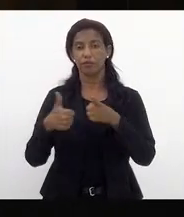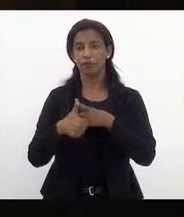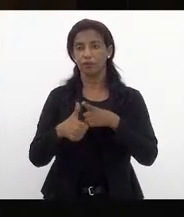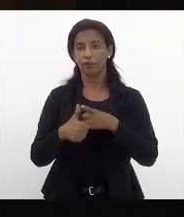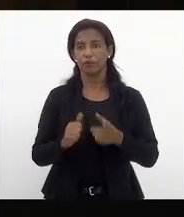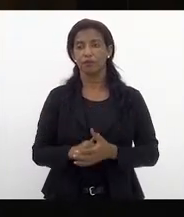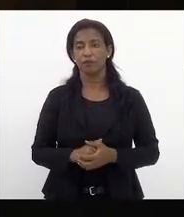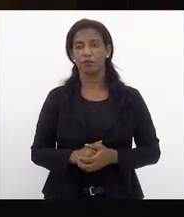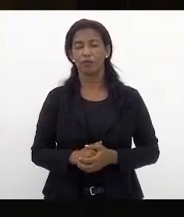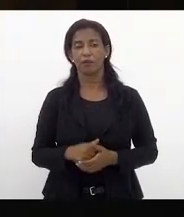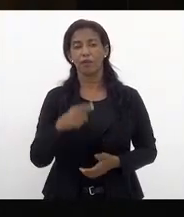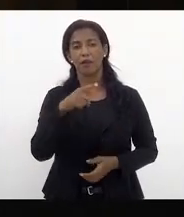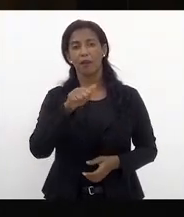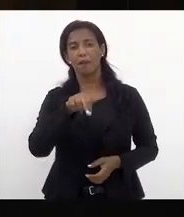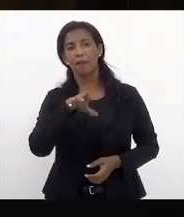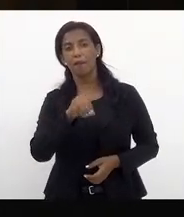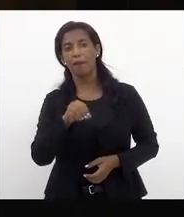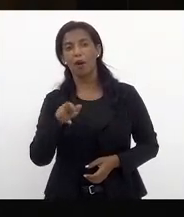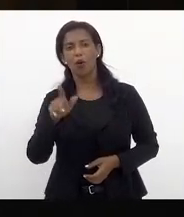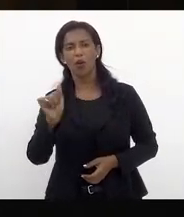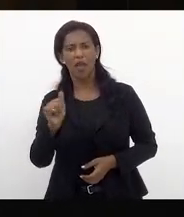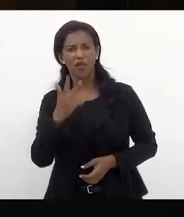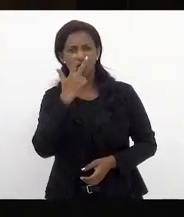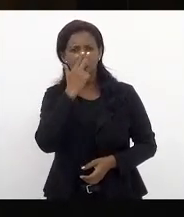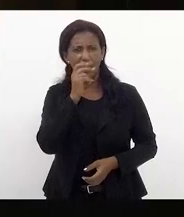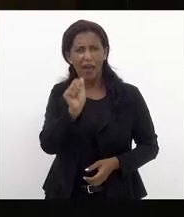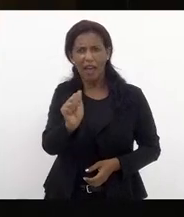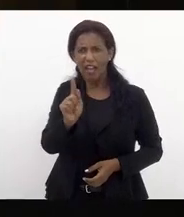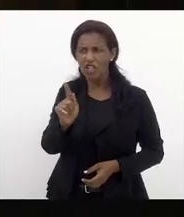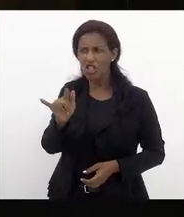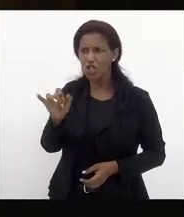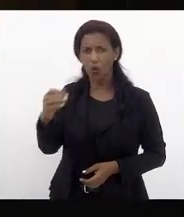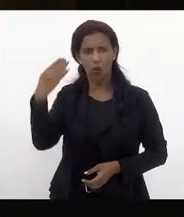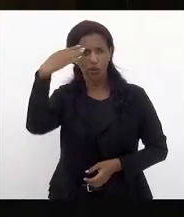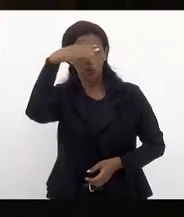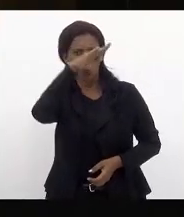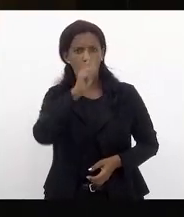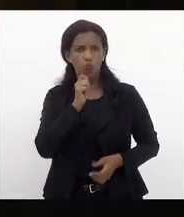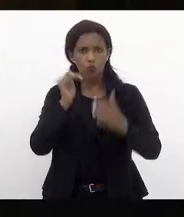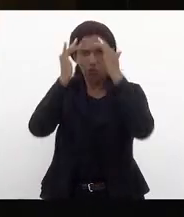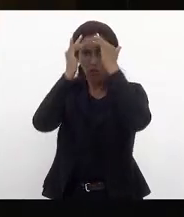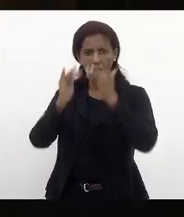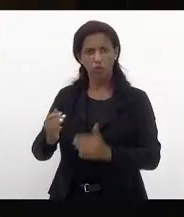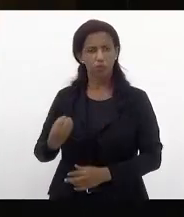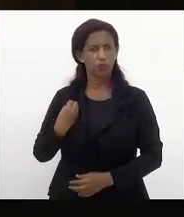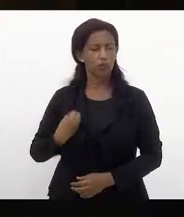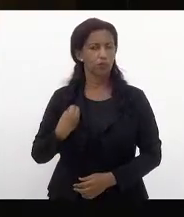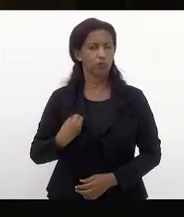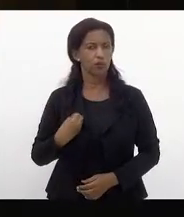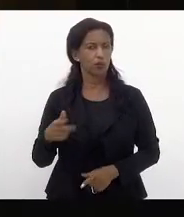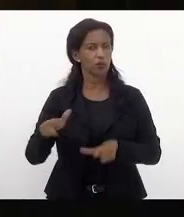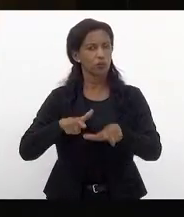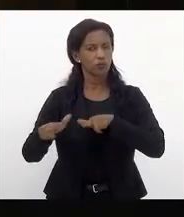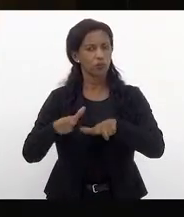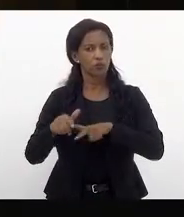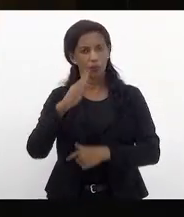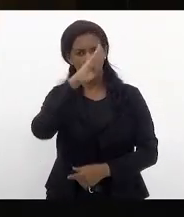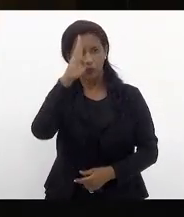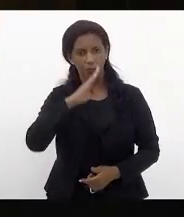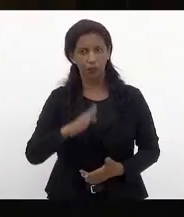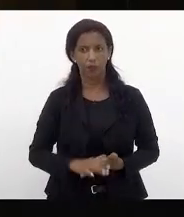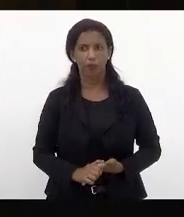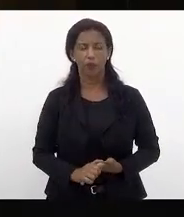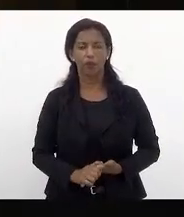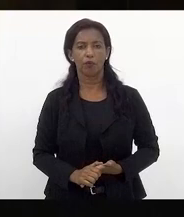primeiro, Paulo Guedes é um agiota, e o governo Bolsonaro não tem nenhum respeito com a vida dos trabalhadores